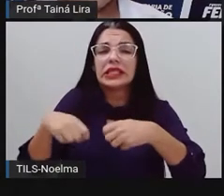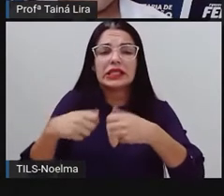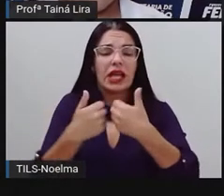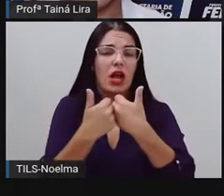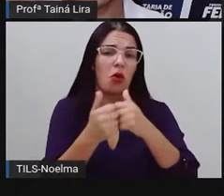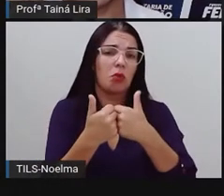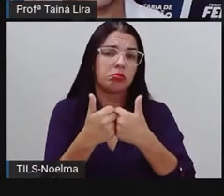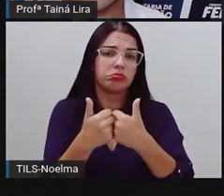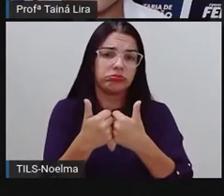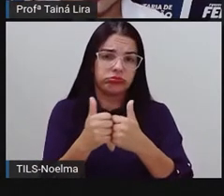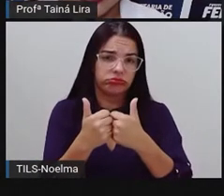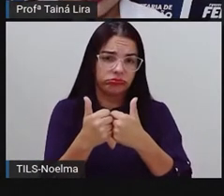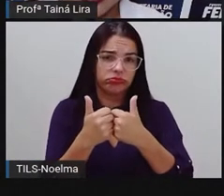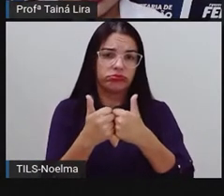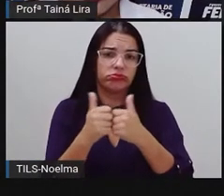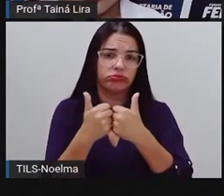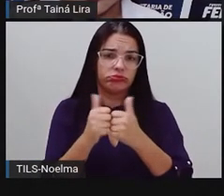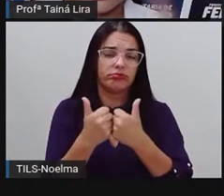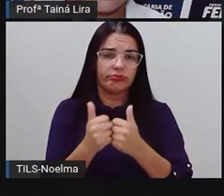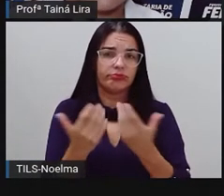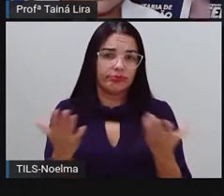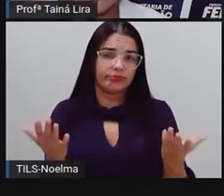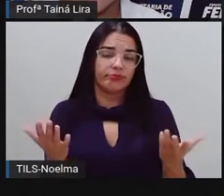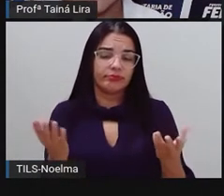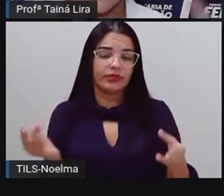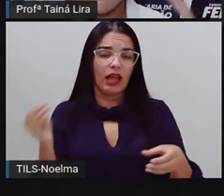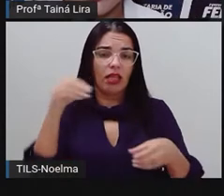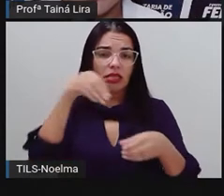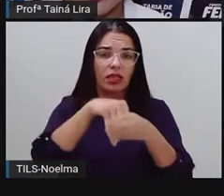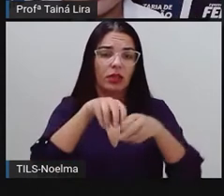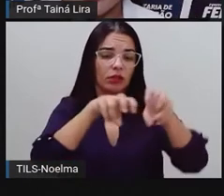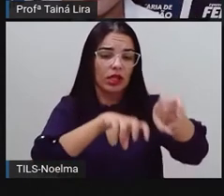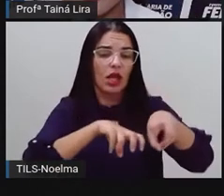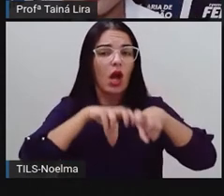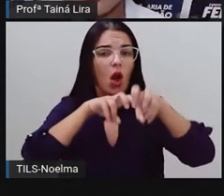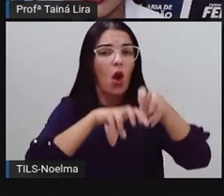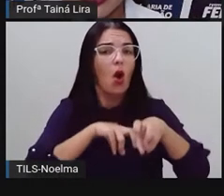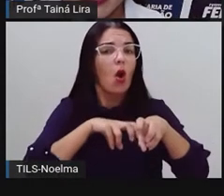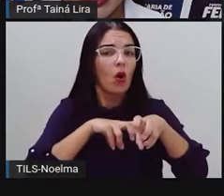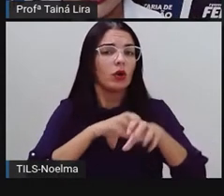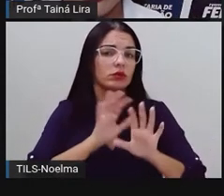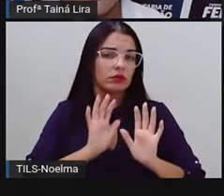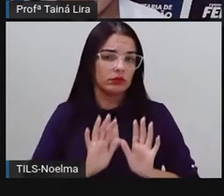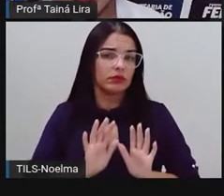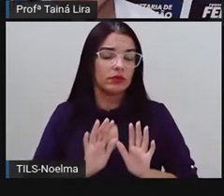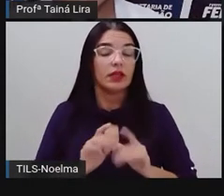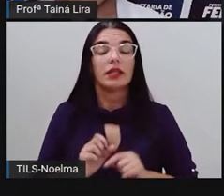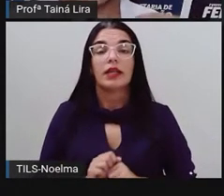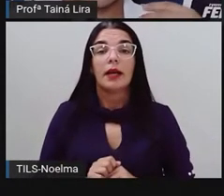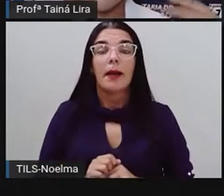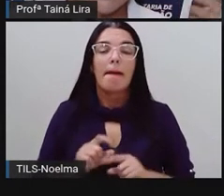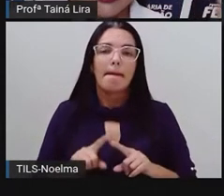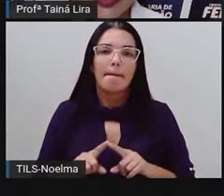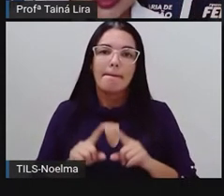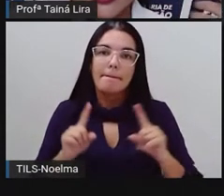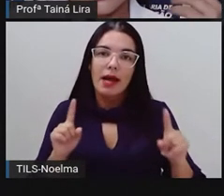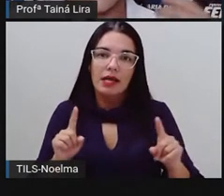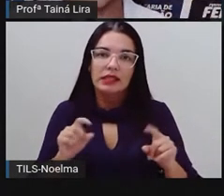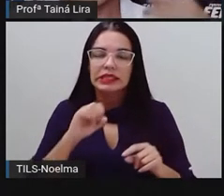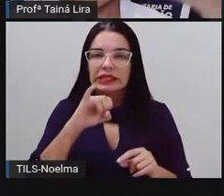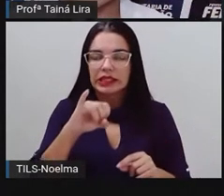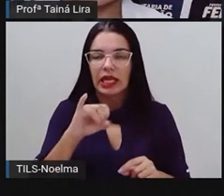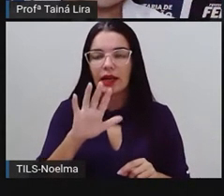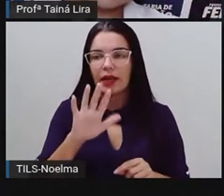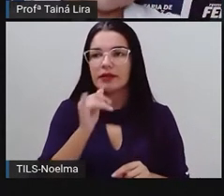de ter é o transporte coletivo aí né para fazer esse deslocamento agora quando